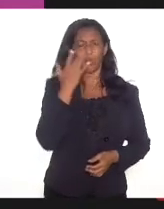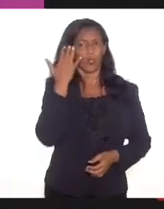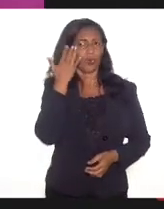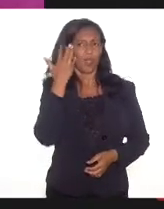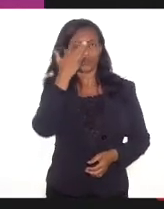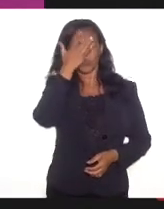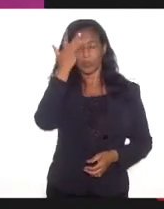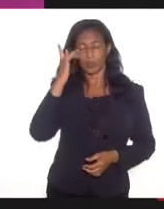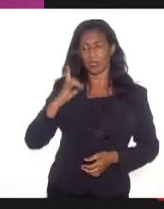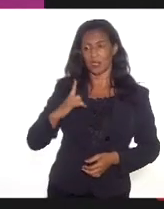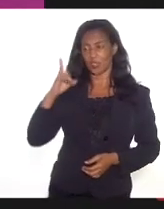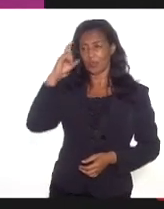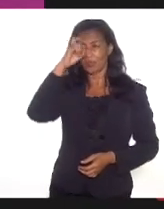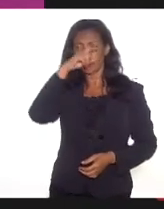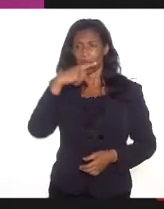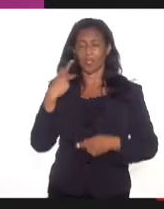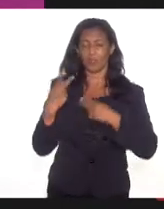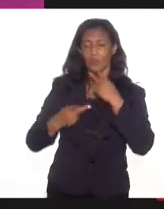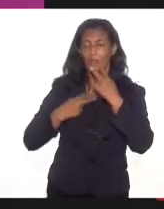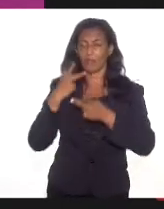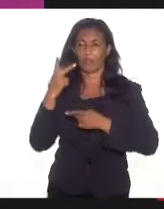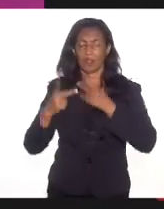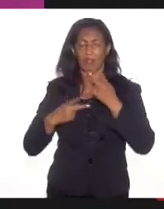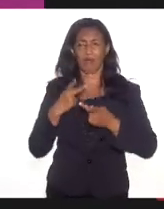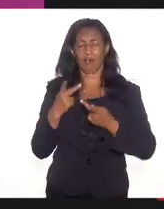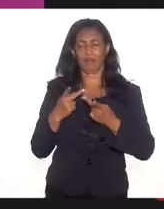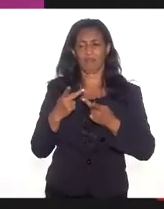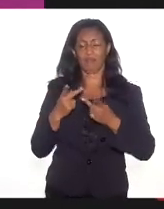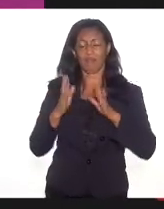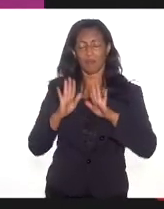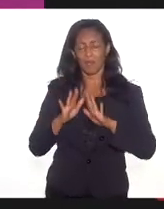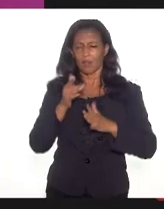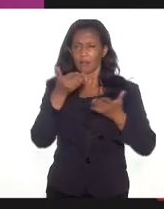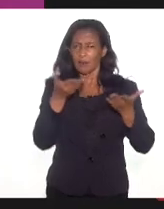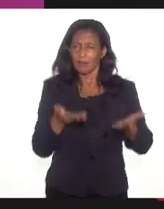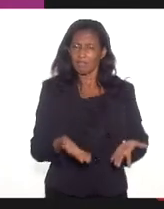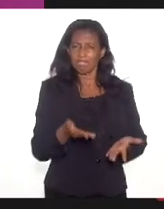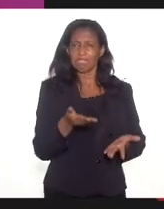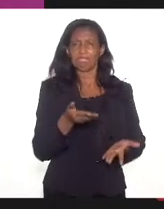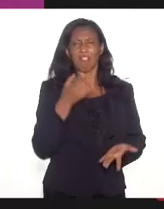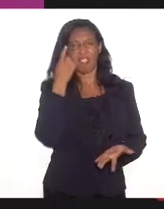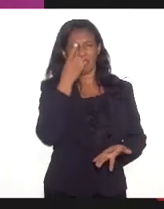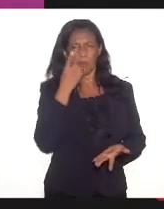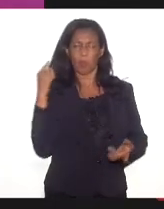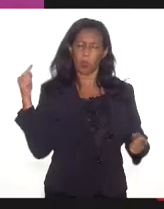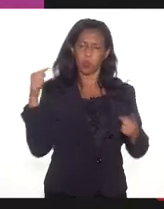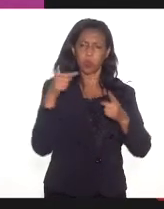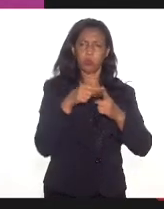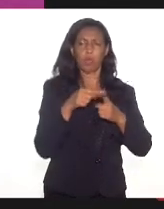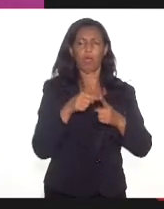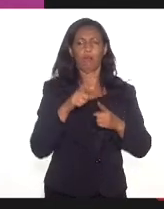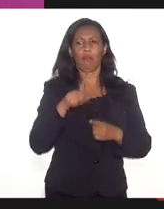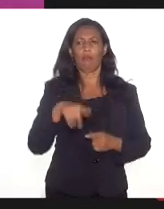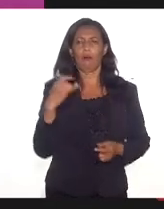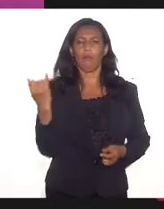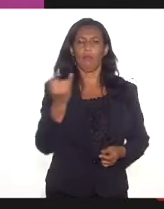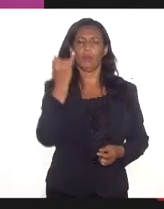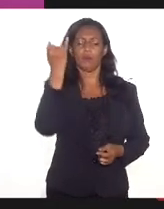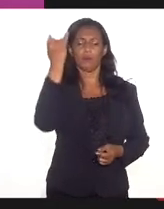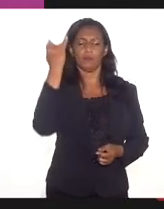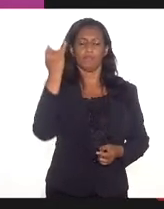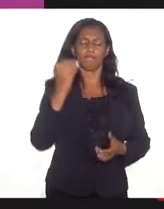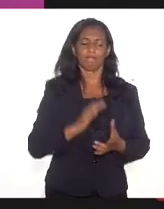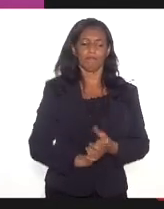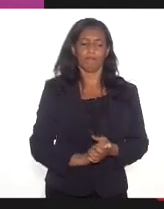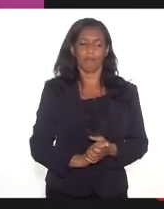dificuldade de estar lá mas vossa excelência traz esse desafio que é fundamental às